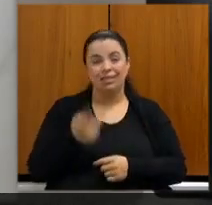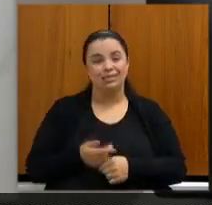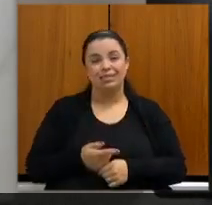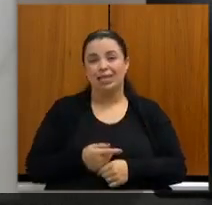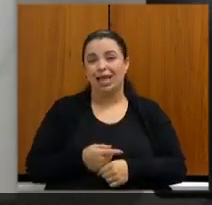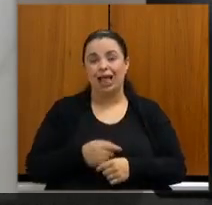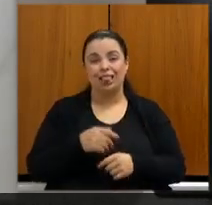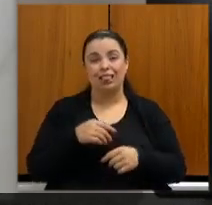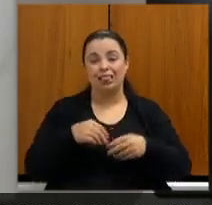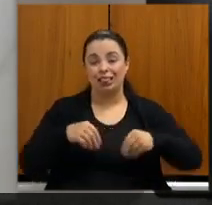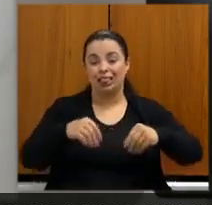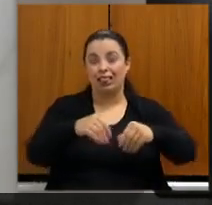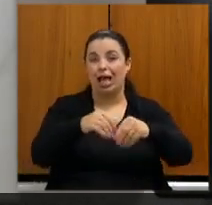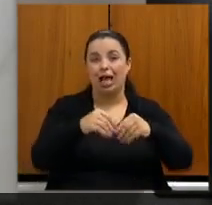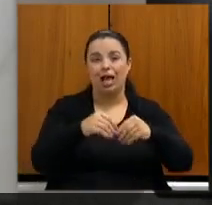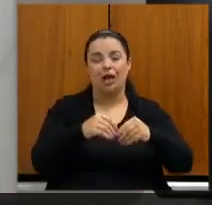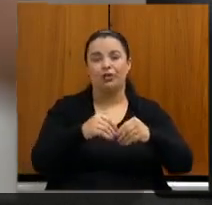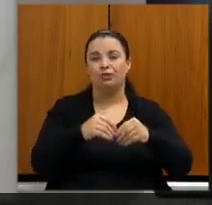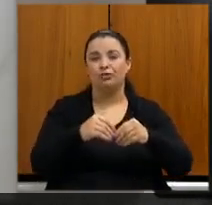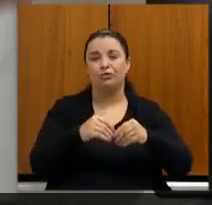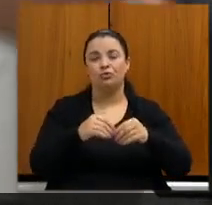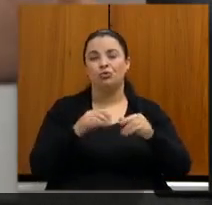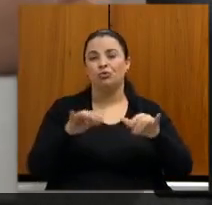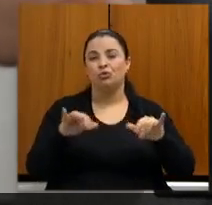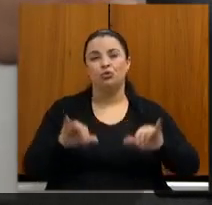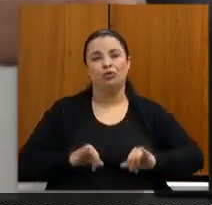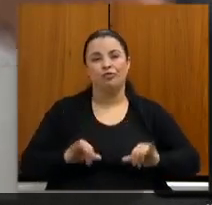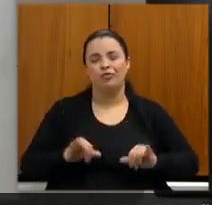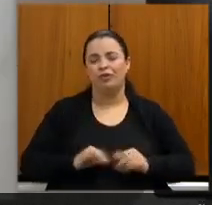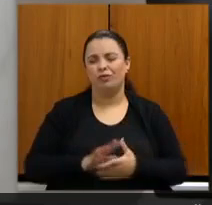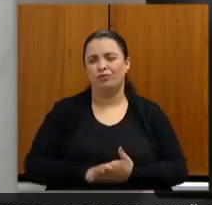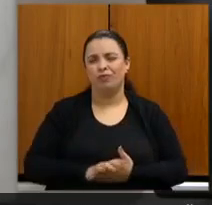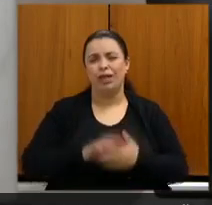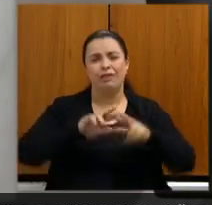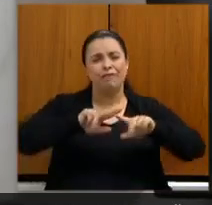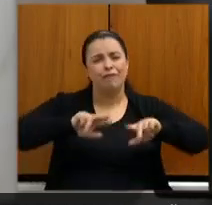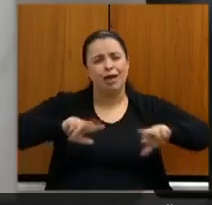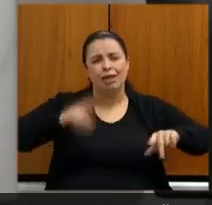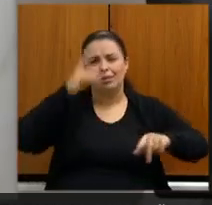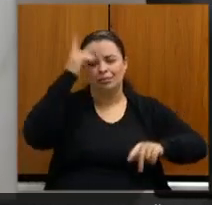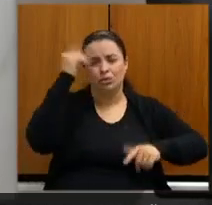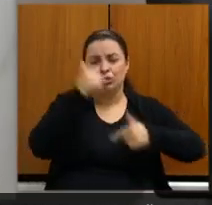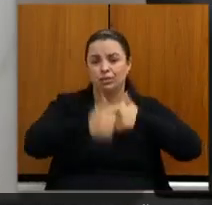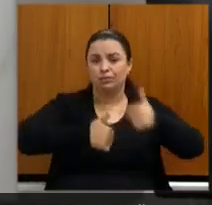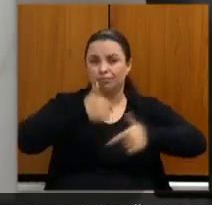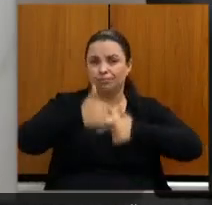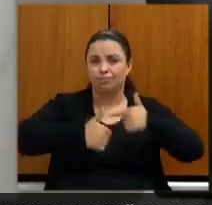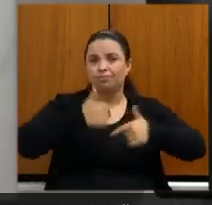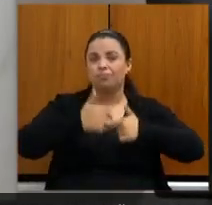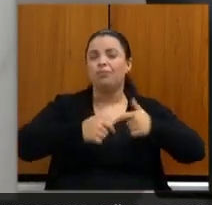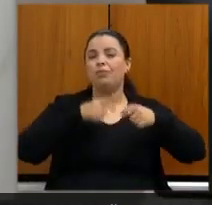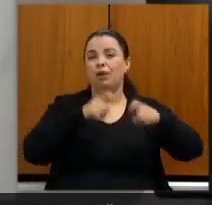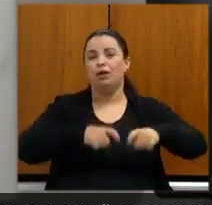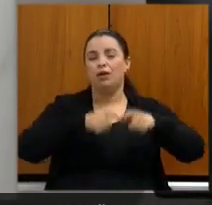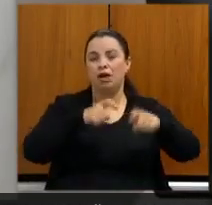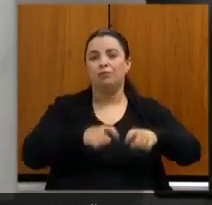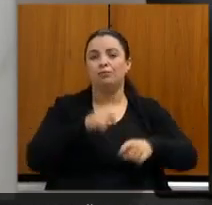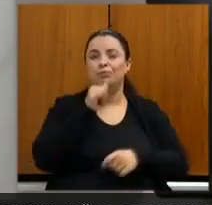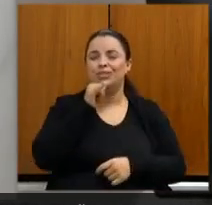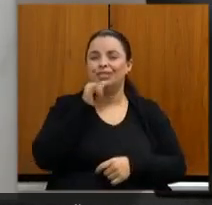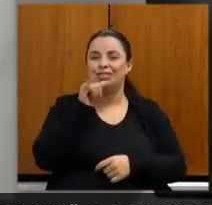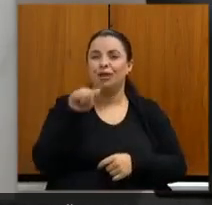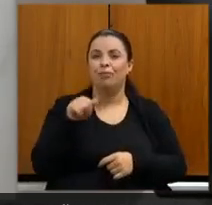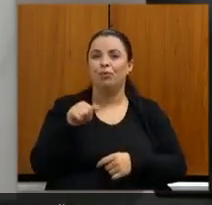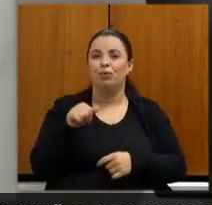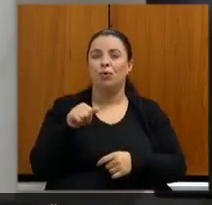dezenas e dezenas de camponeses o tipo das ocupações só na quina ocupação Dandara ocupação da izidora